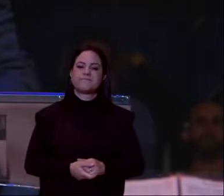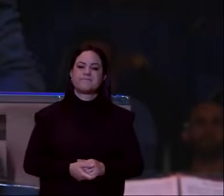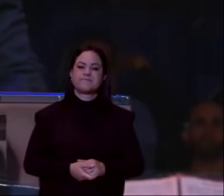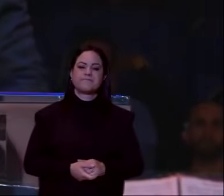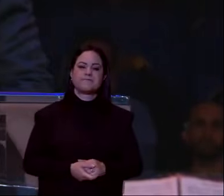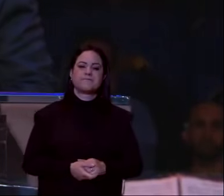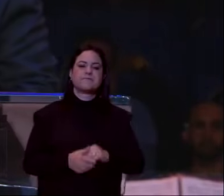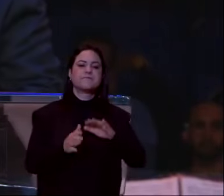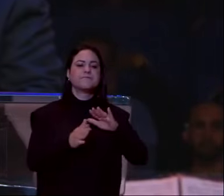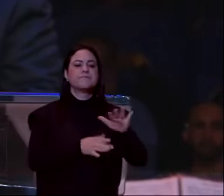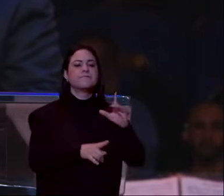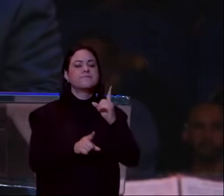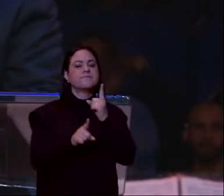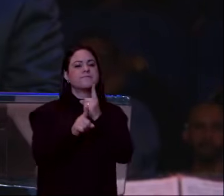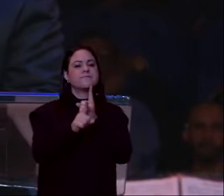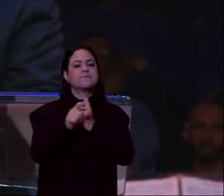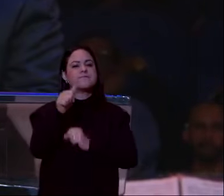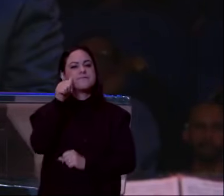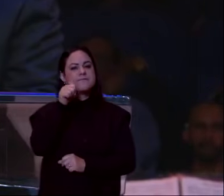Encontrei uma senhora